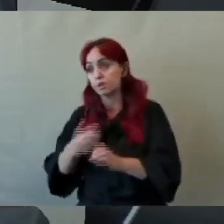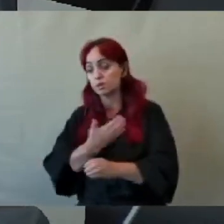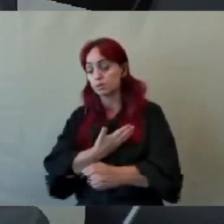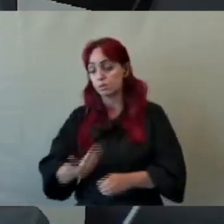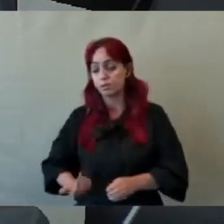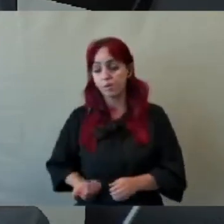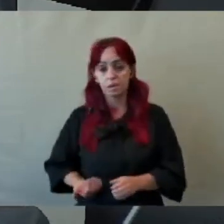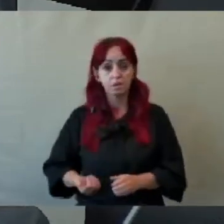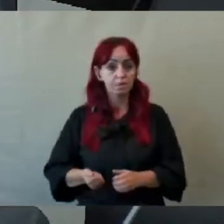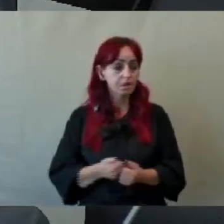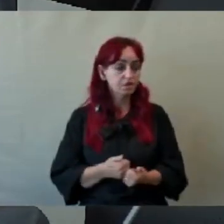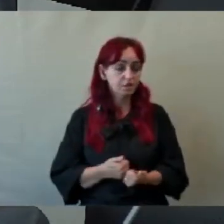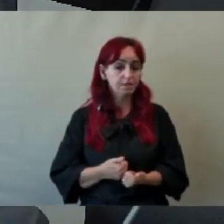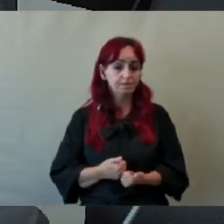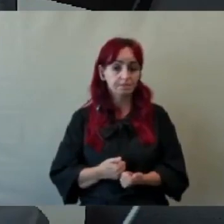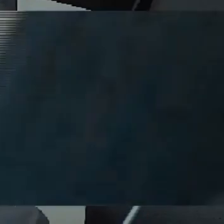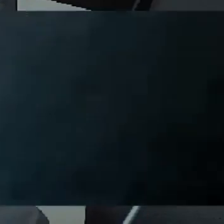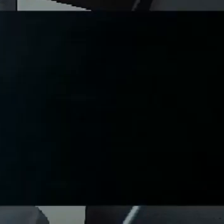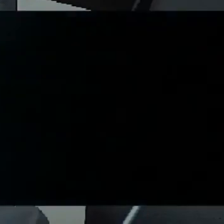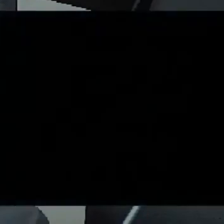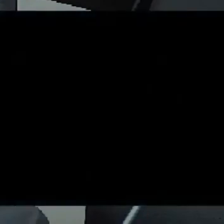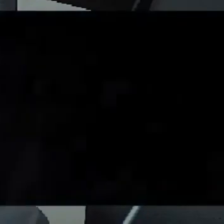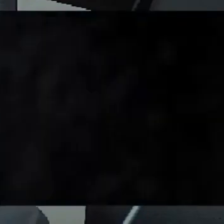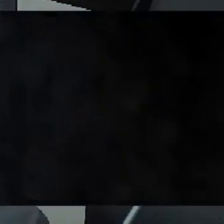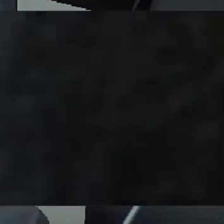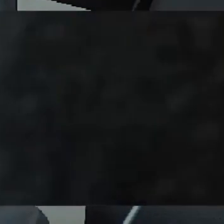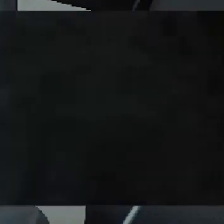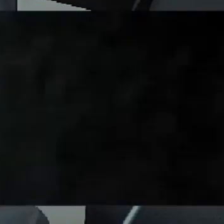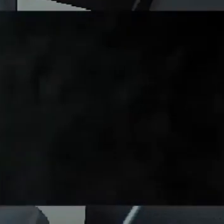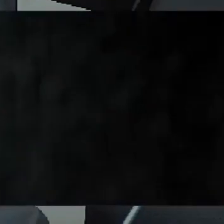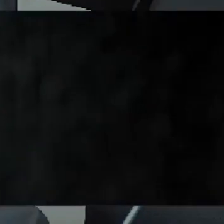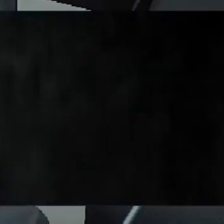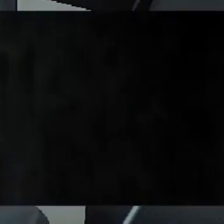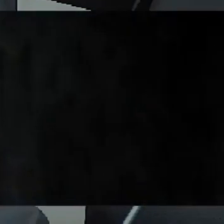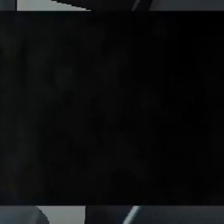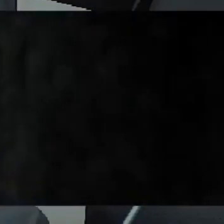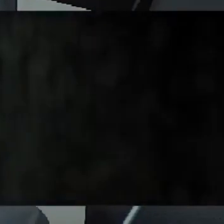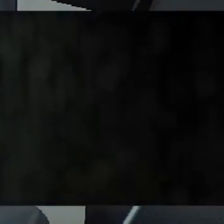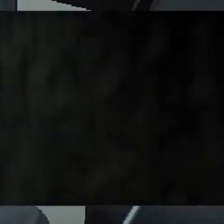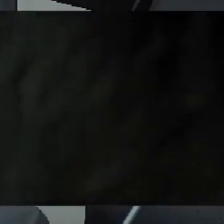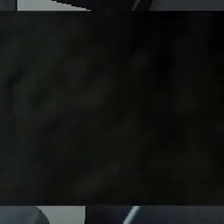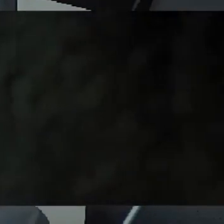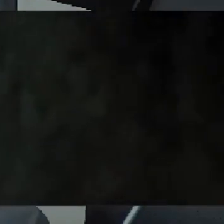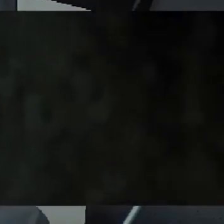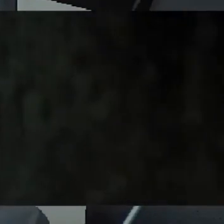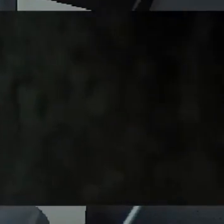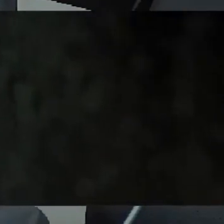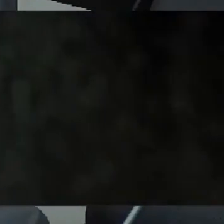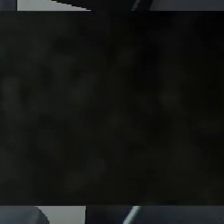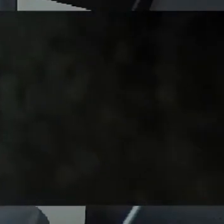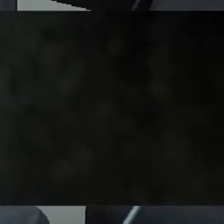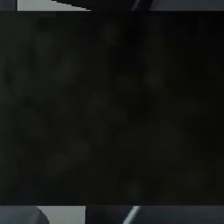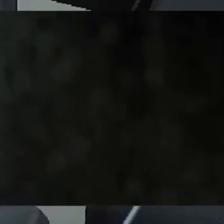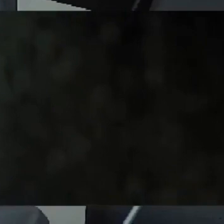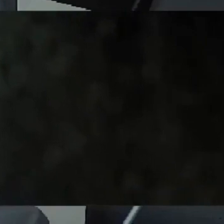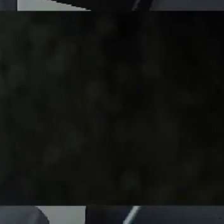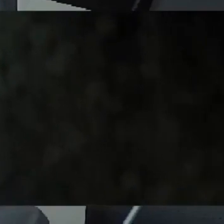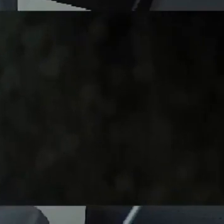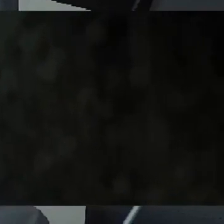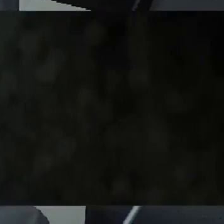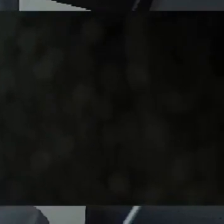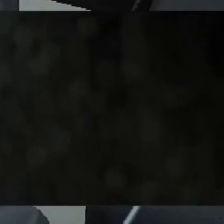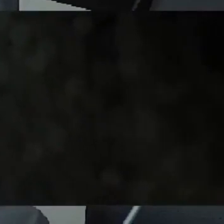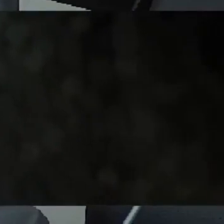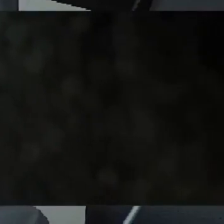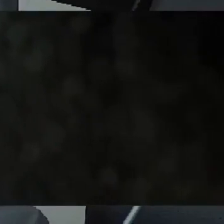programa. Mas, de fato, a gente precisa pensar, né, nesse atendimento especializado dentro das escolas também. Então, achei muito feliz